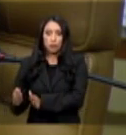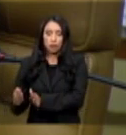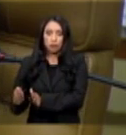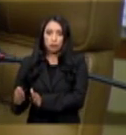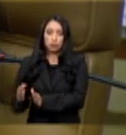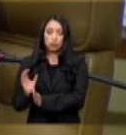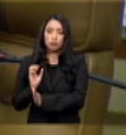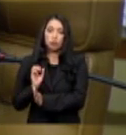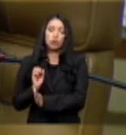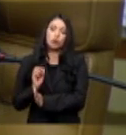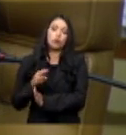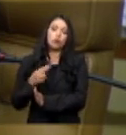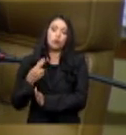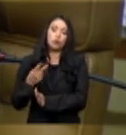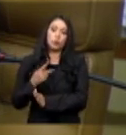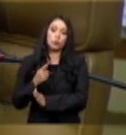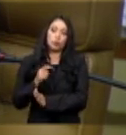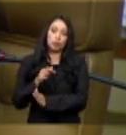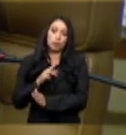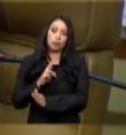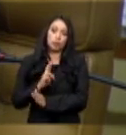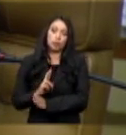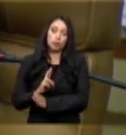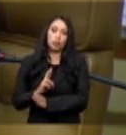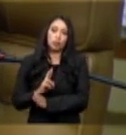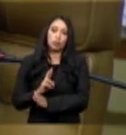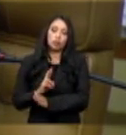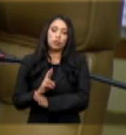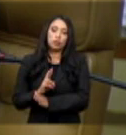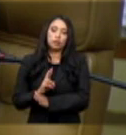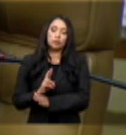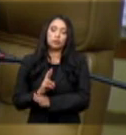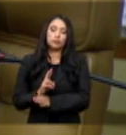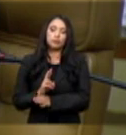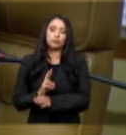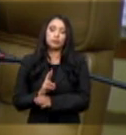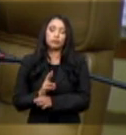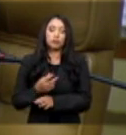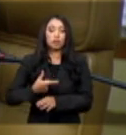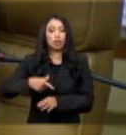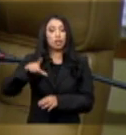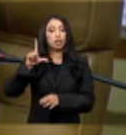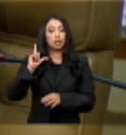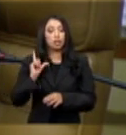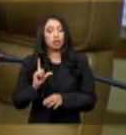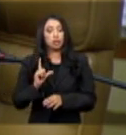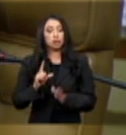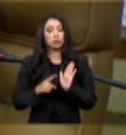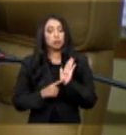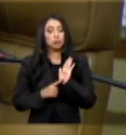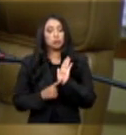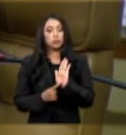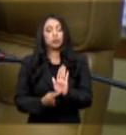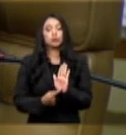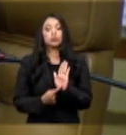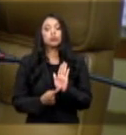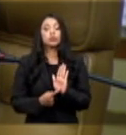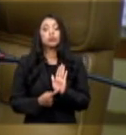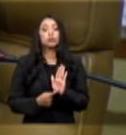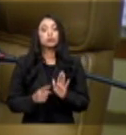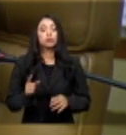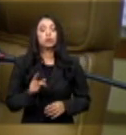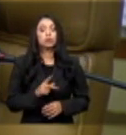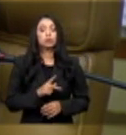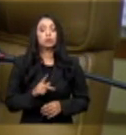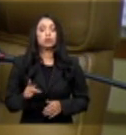a procuradora-geral, que antecede o eminente procurador, é expresso, presidente, na